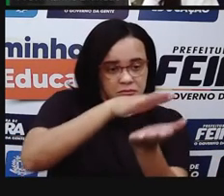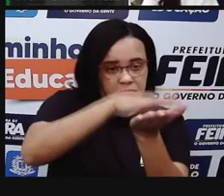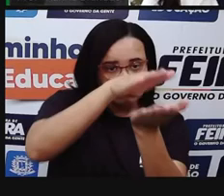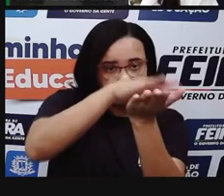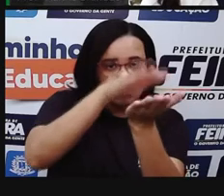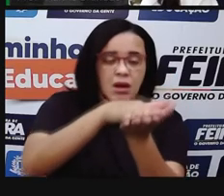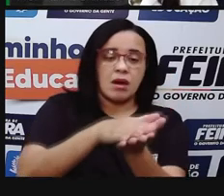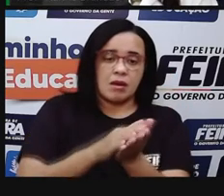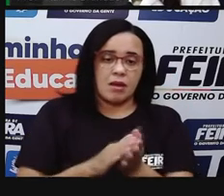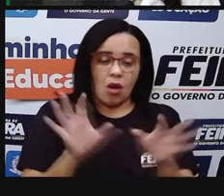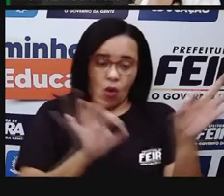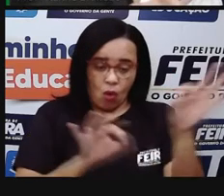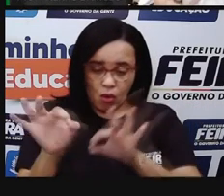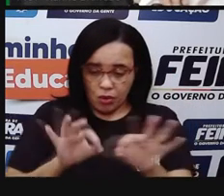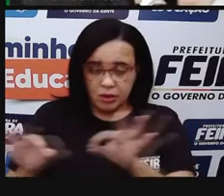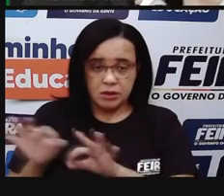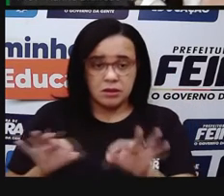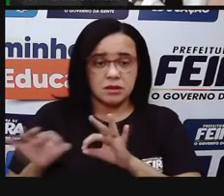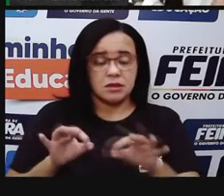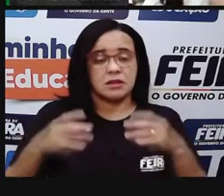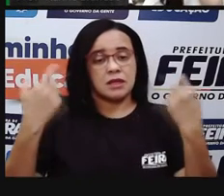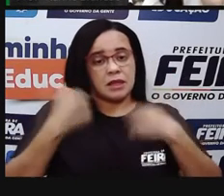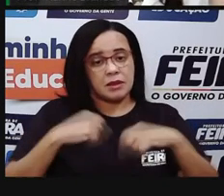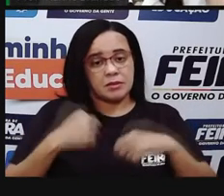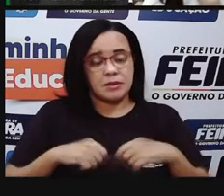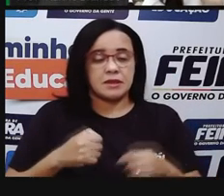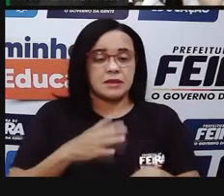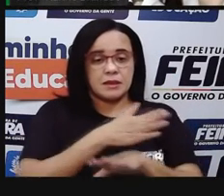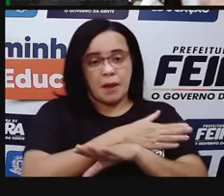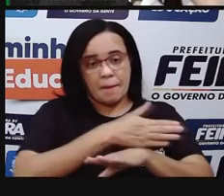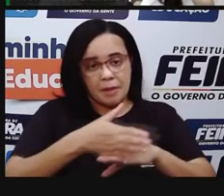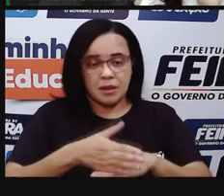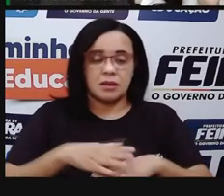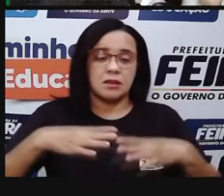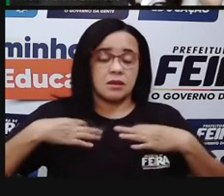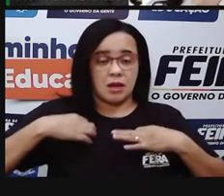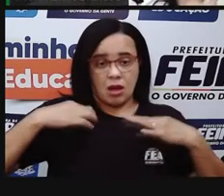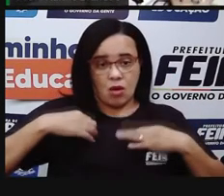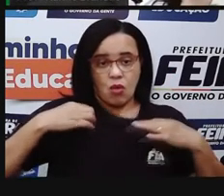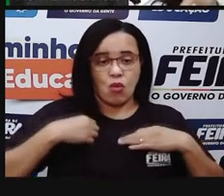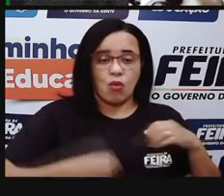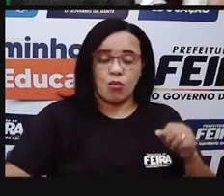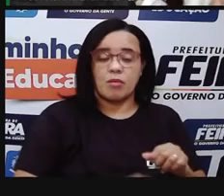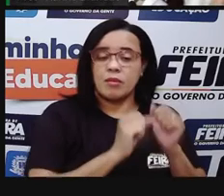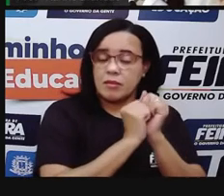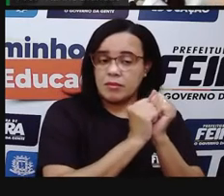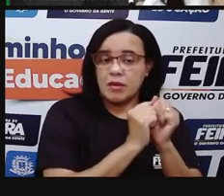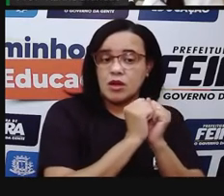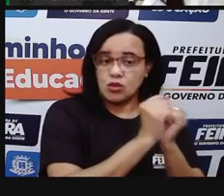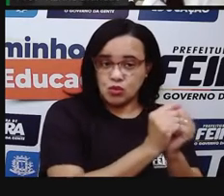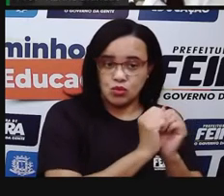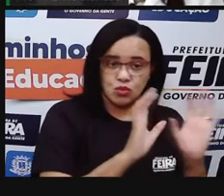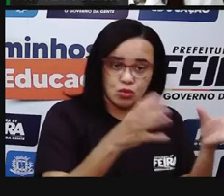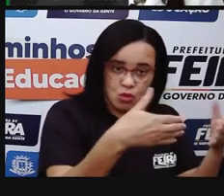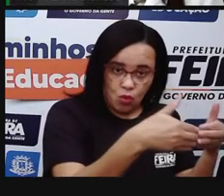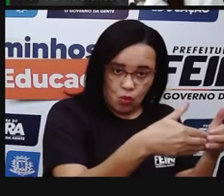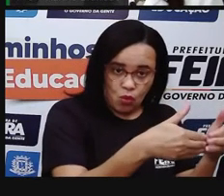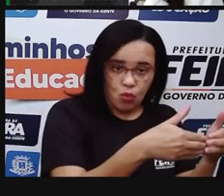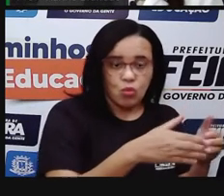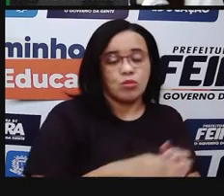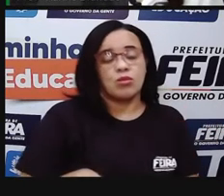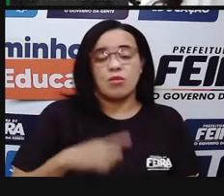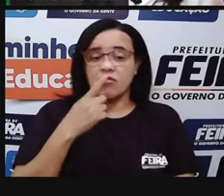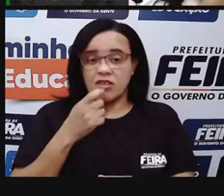blusas brancas juntas. Então, eu vou separando, vou começando a ter o quê? Critérios para eu separar e